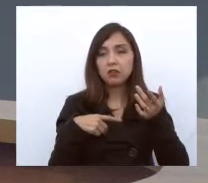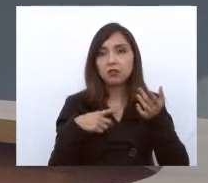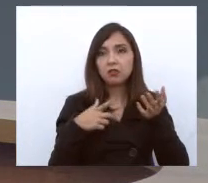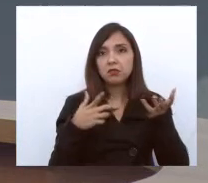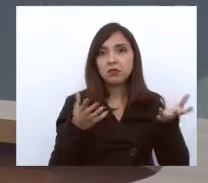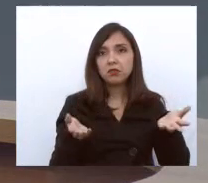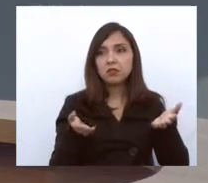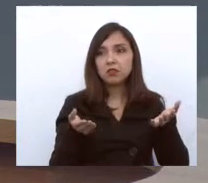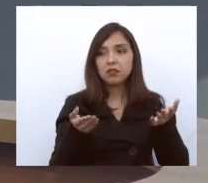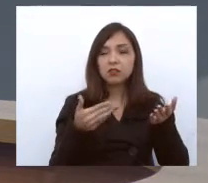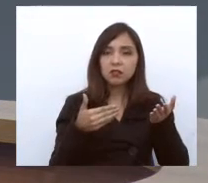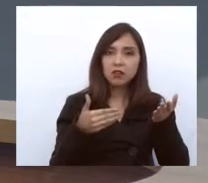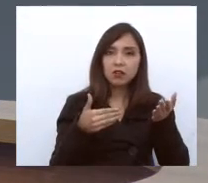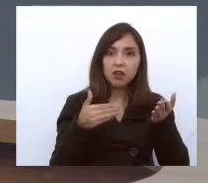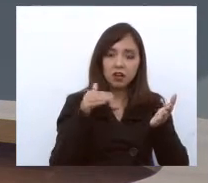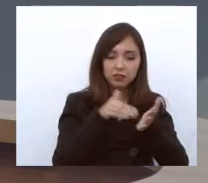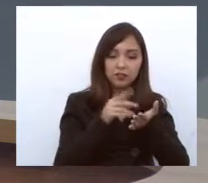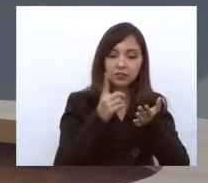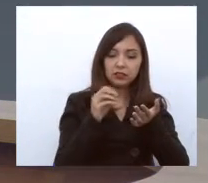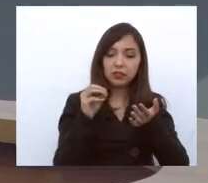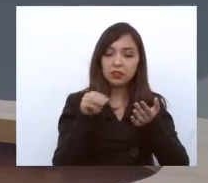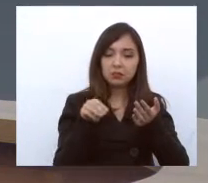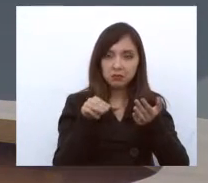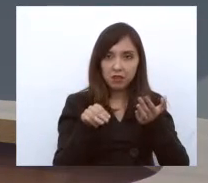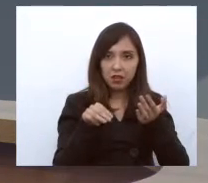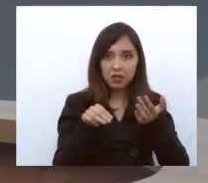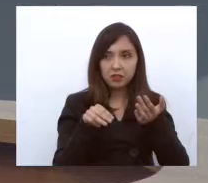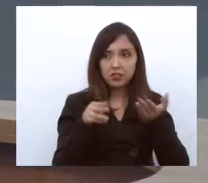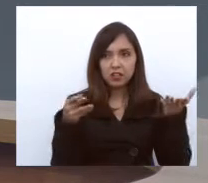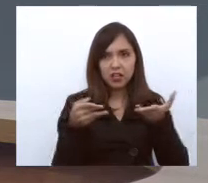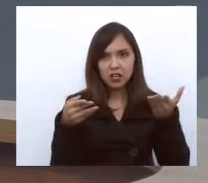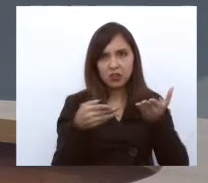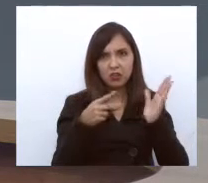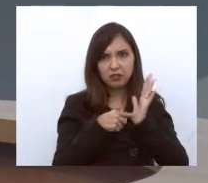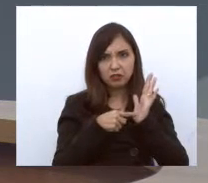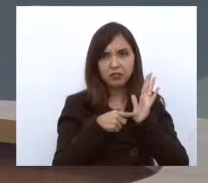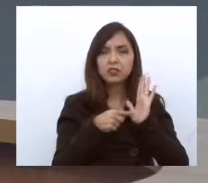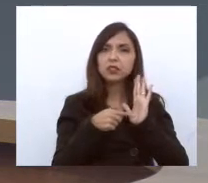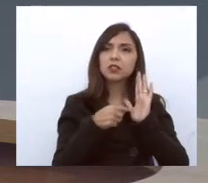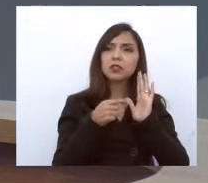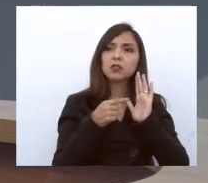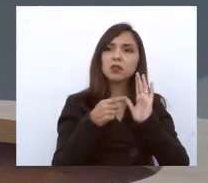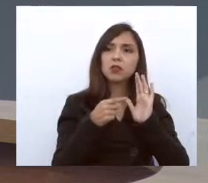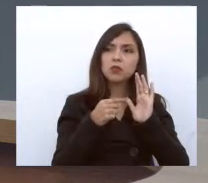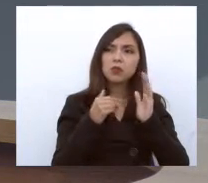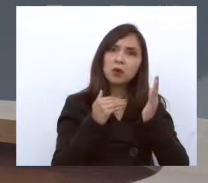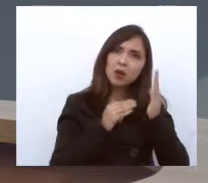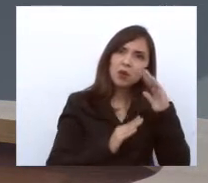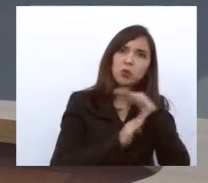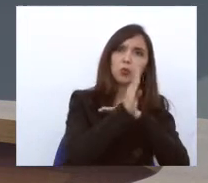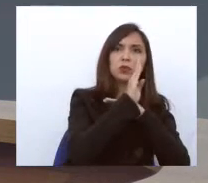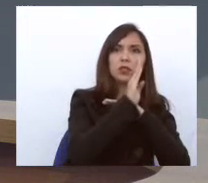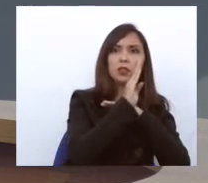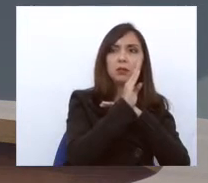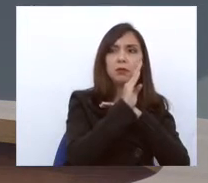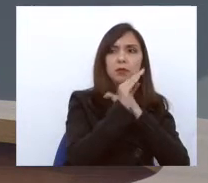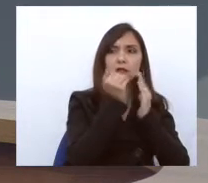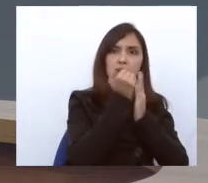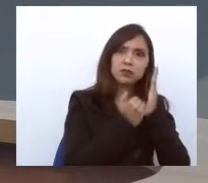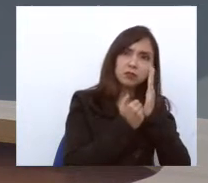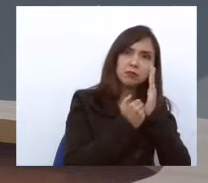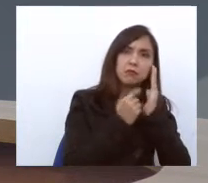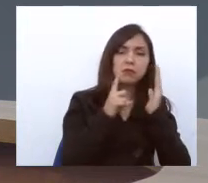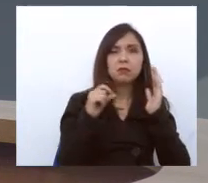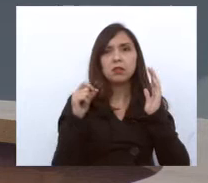horizontais em até 100 metros quadrados, e Vossa Excelência está propondo que ultrapasse esse limite, não apenas 100 metros quadrados,